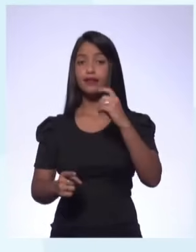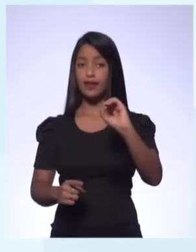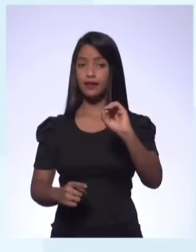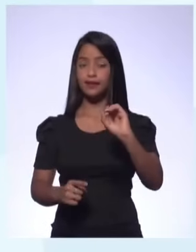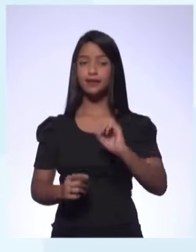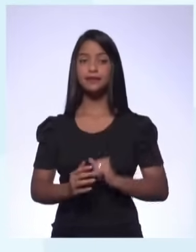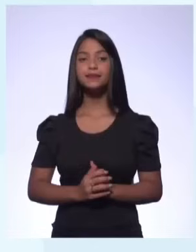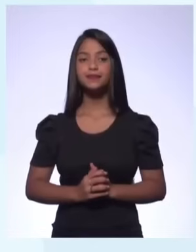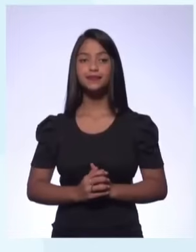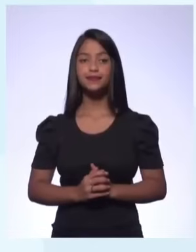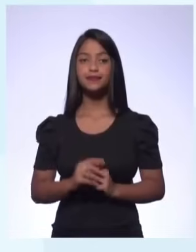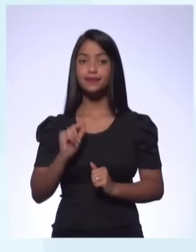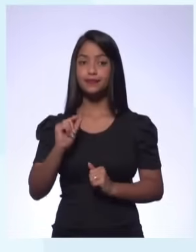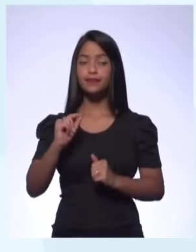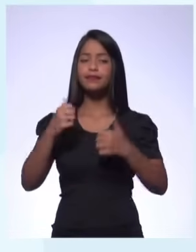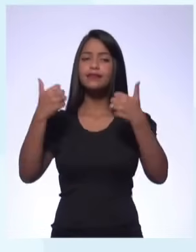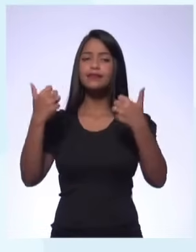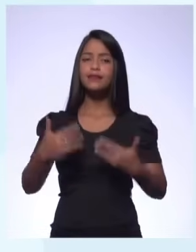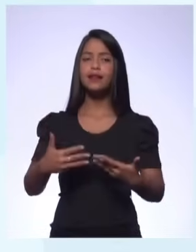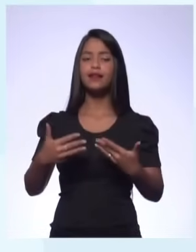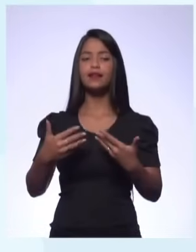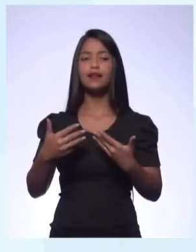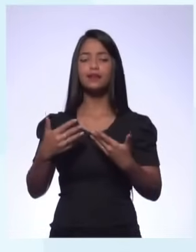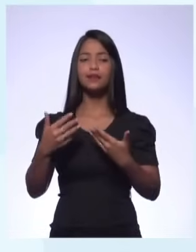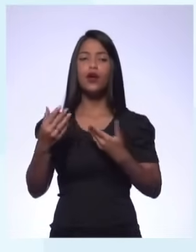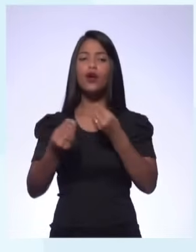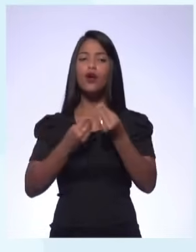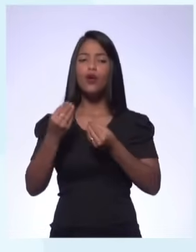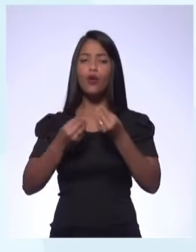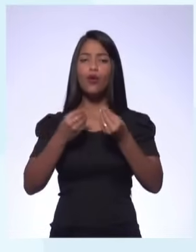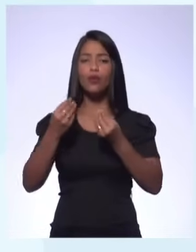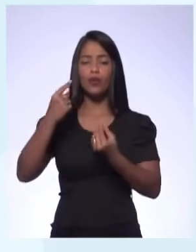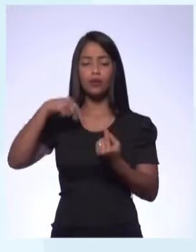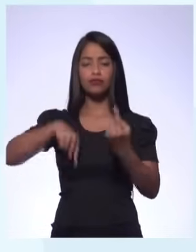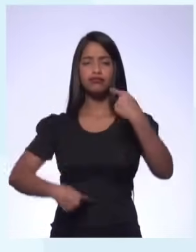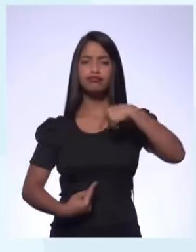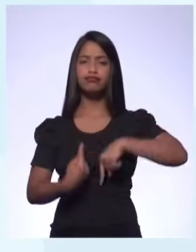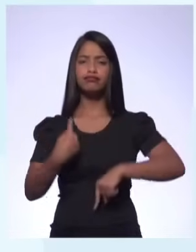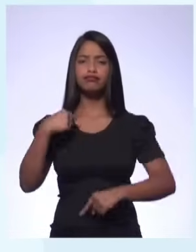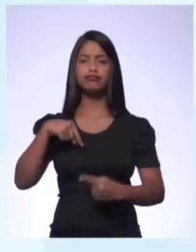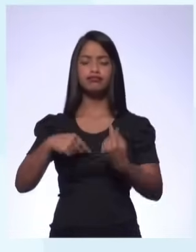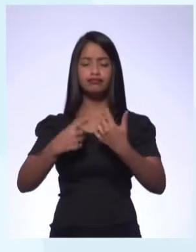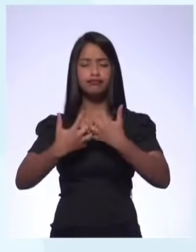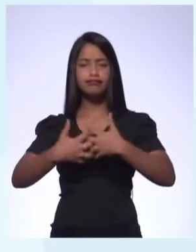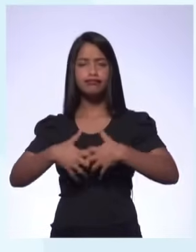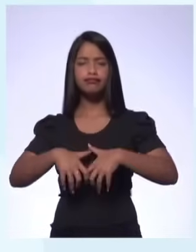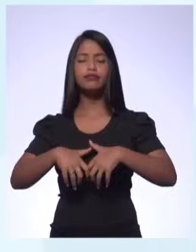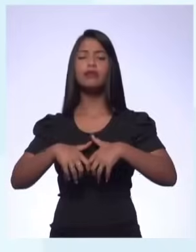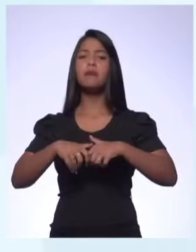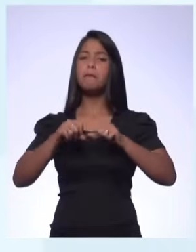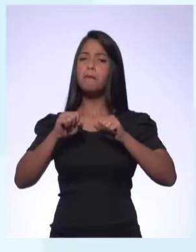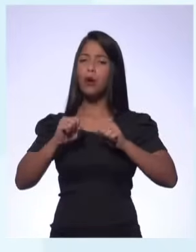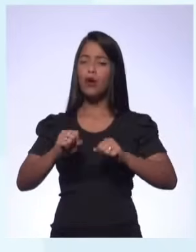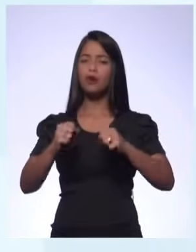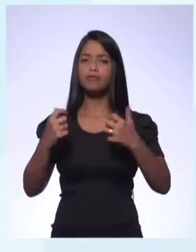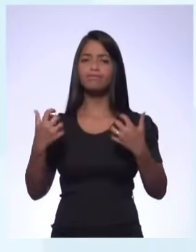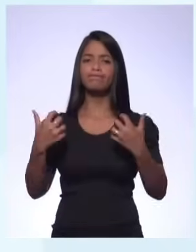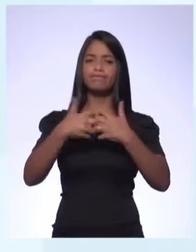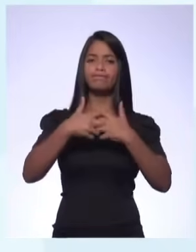Né? Explicar como o funcionamento do sistema nervoso pode ser afetado por